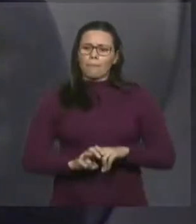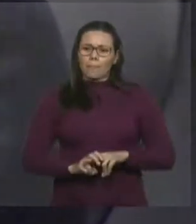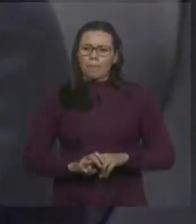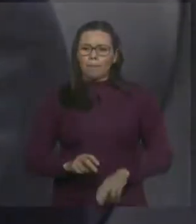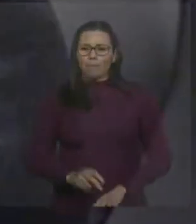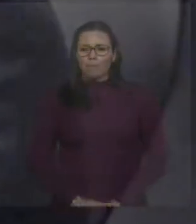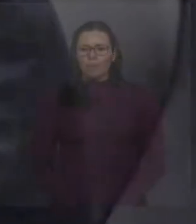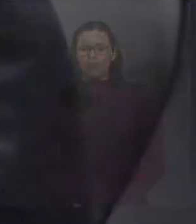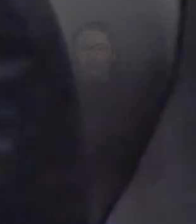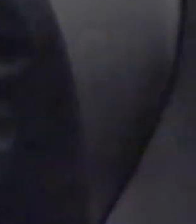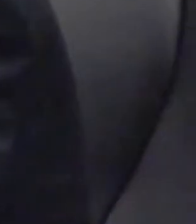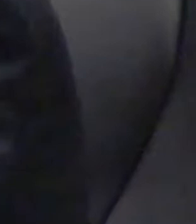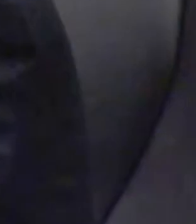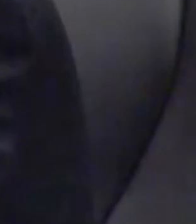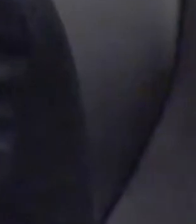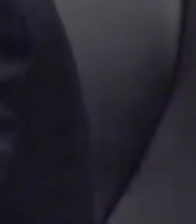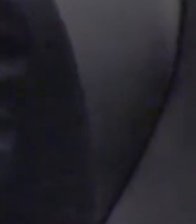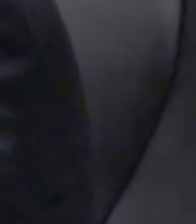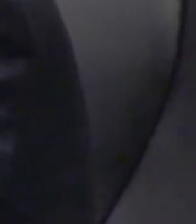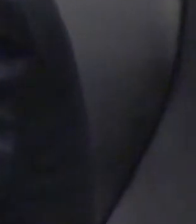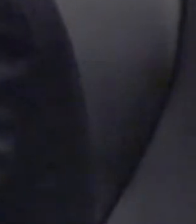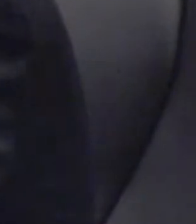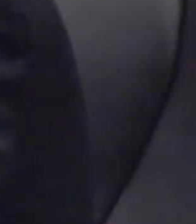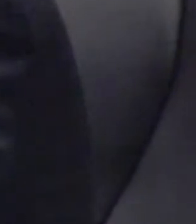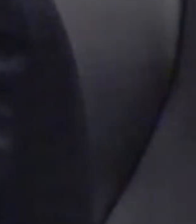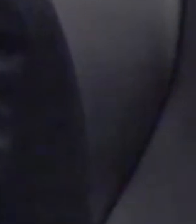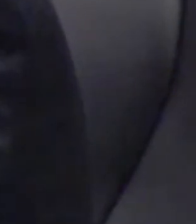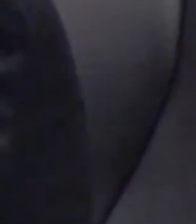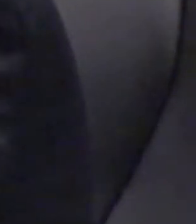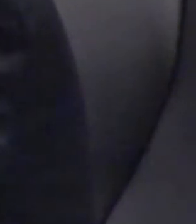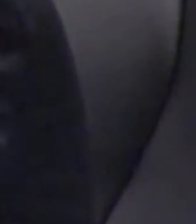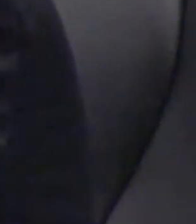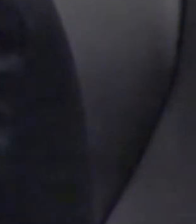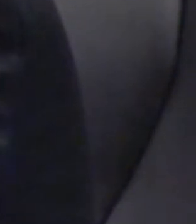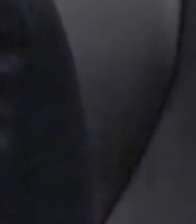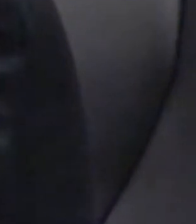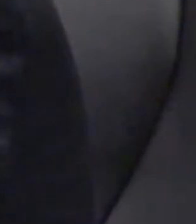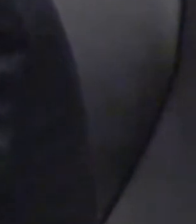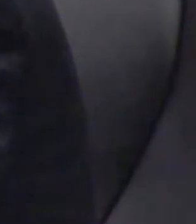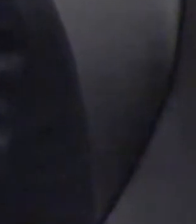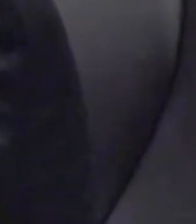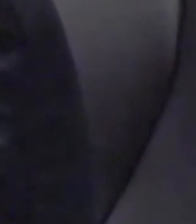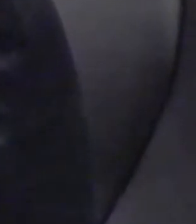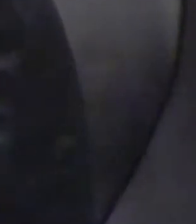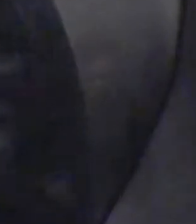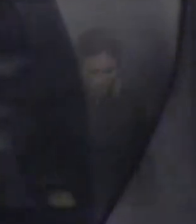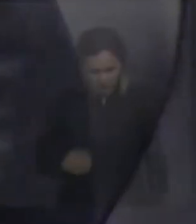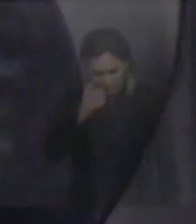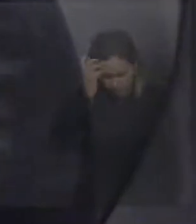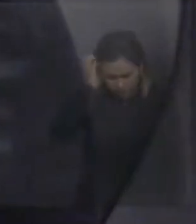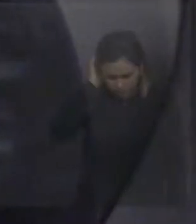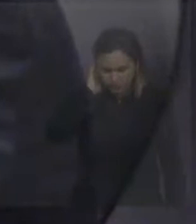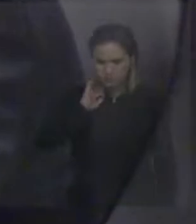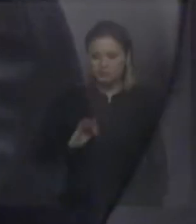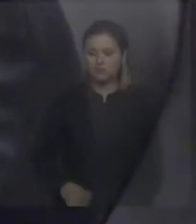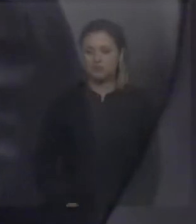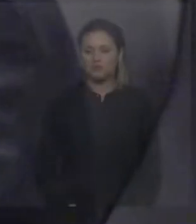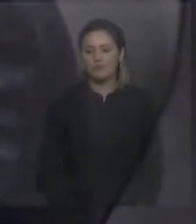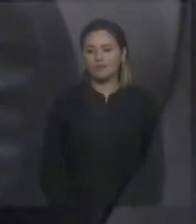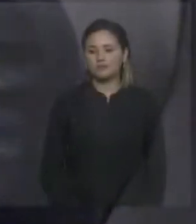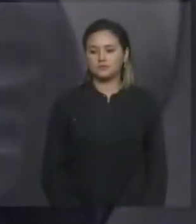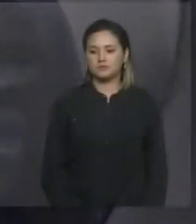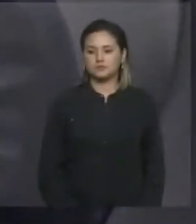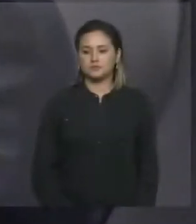o pronto-socorro da dor, tá certo? Não seja desativado, já está desativado, o atendimento